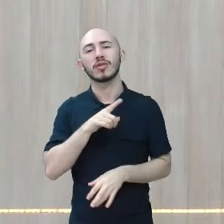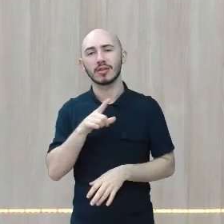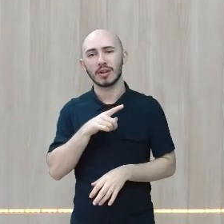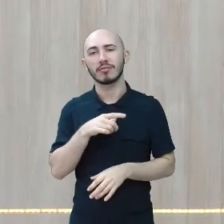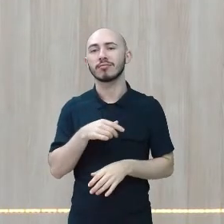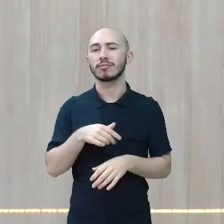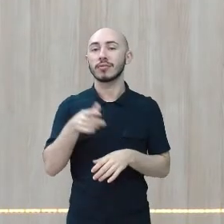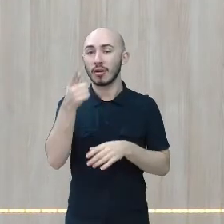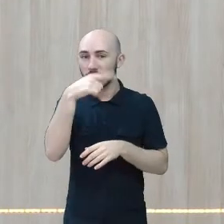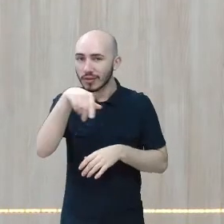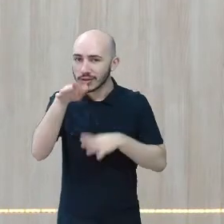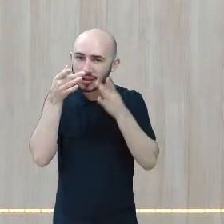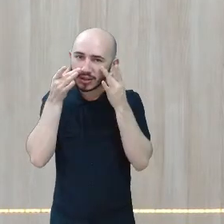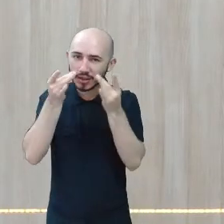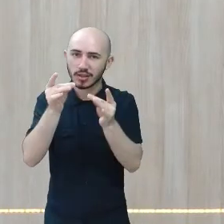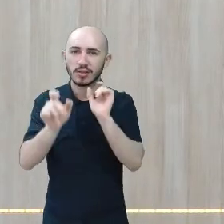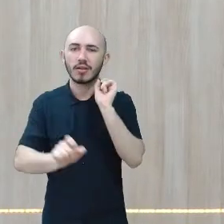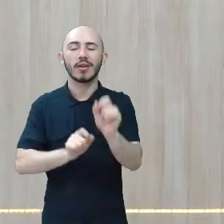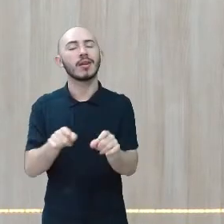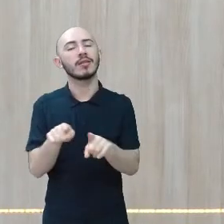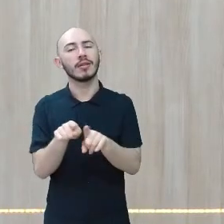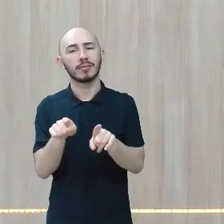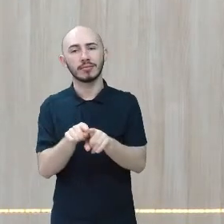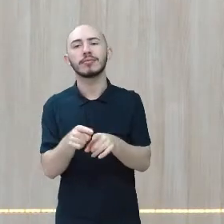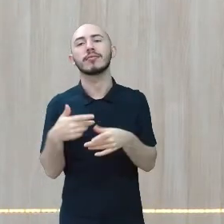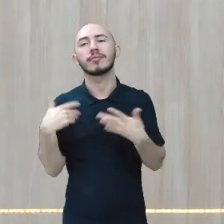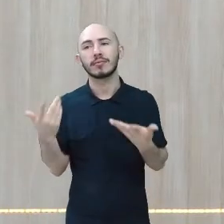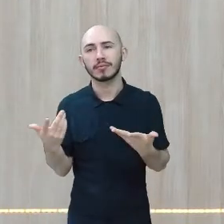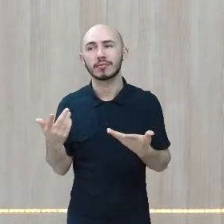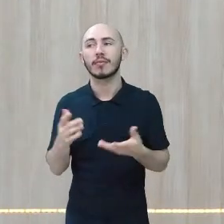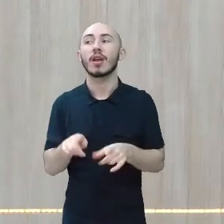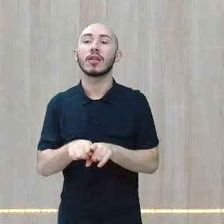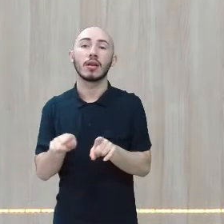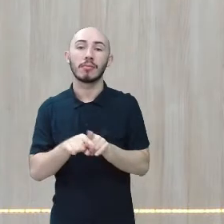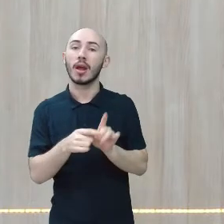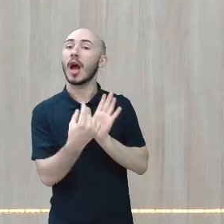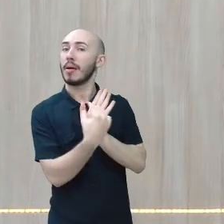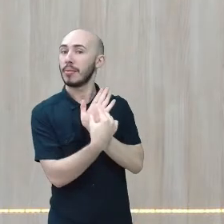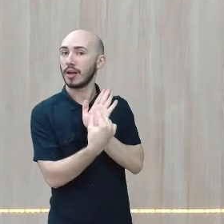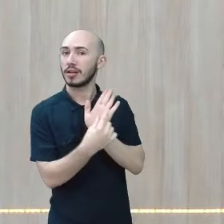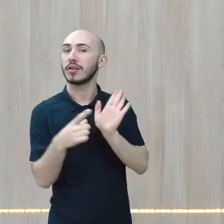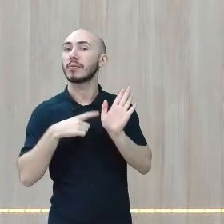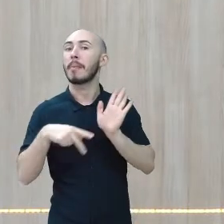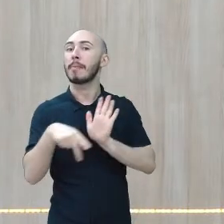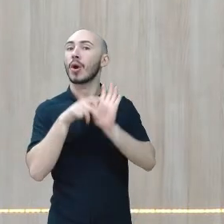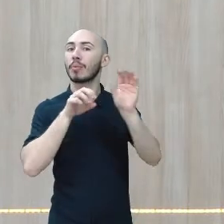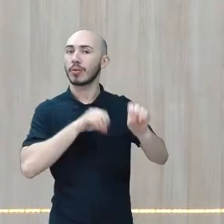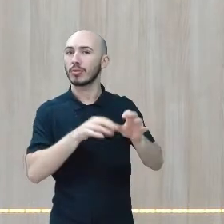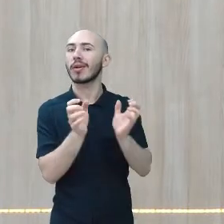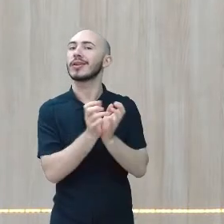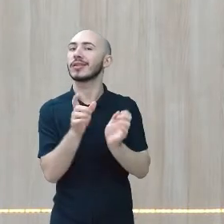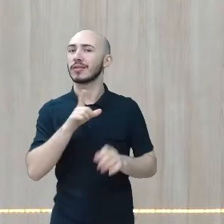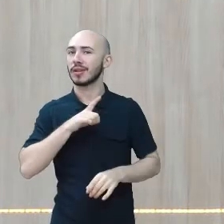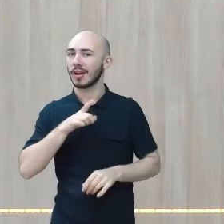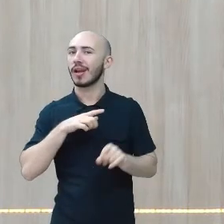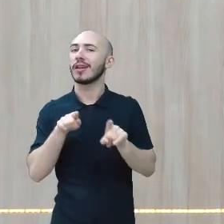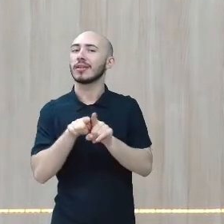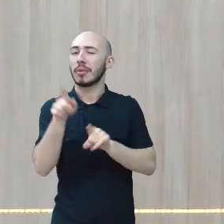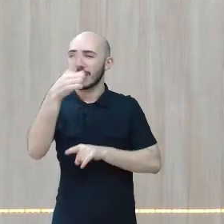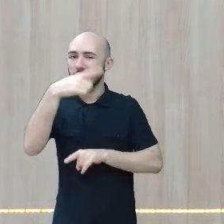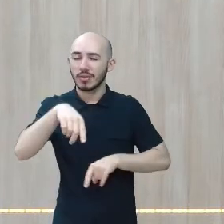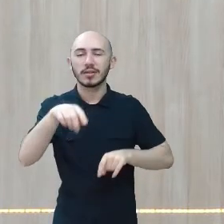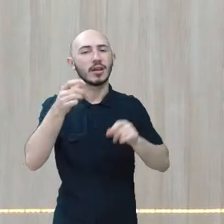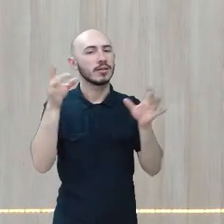gostaria de chamar a atenção de vocês também para o nosso canal, o nosso aplicativo, onde vocês podem ficar